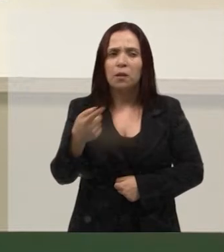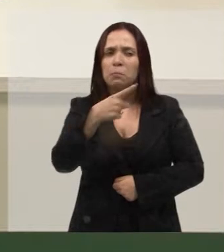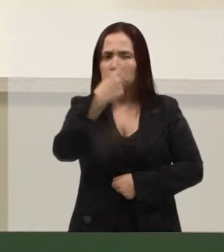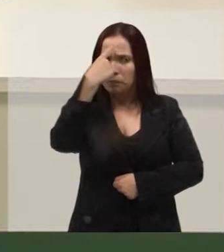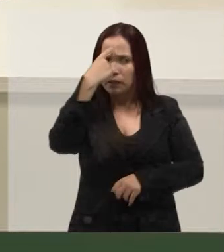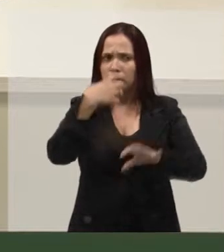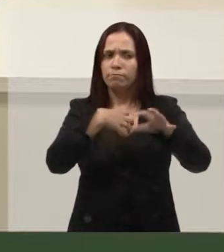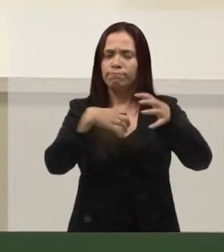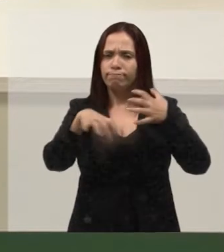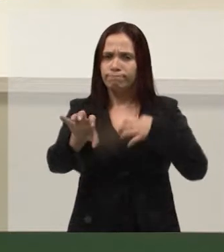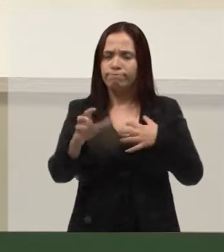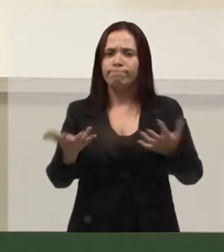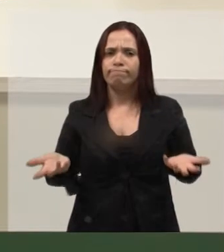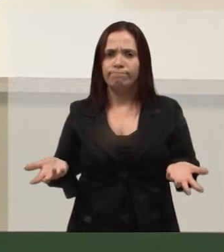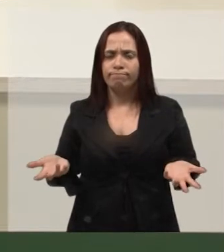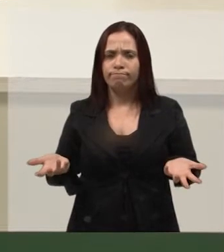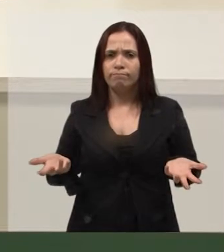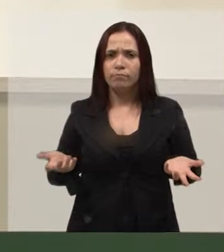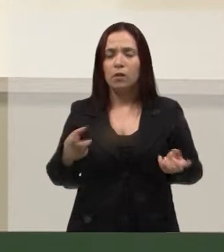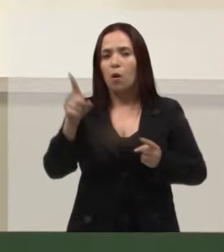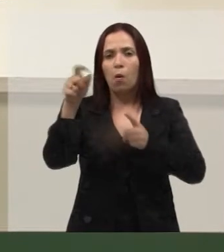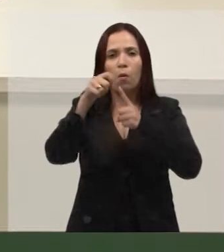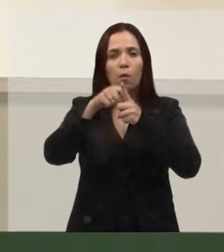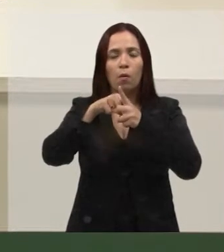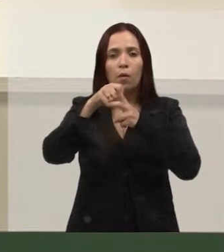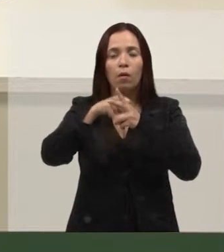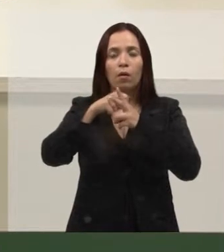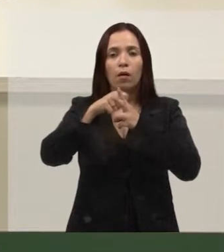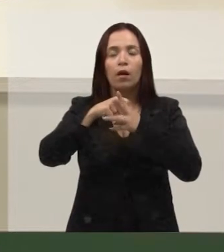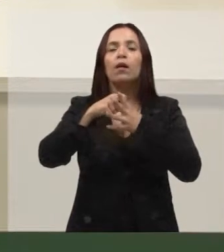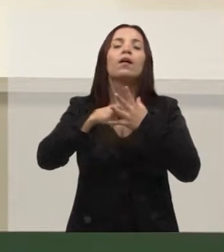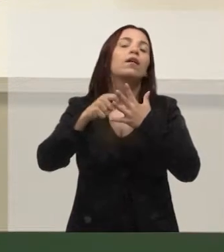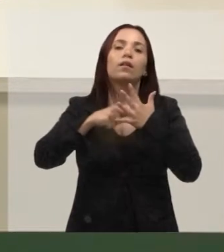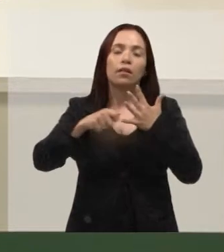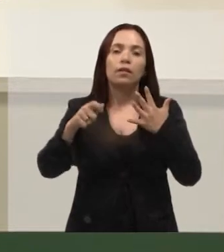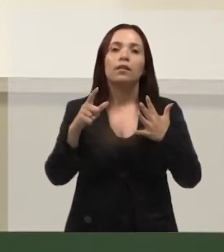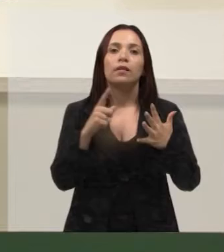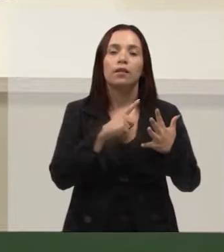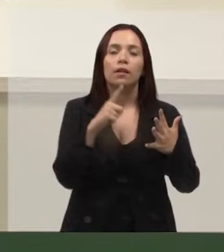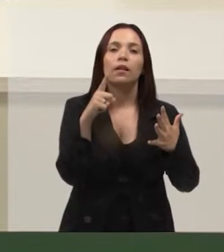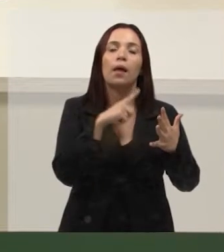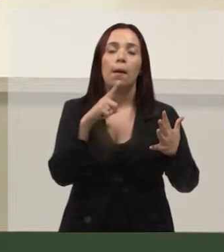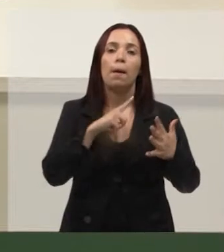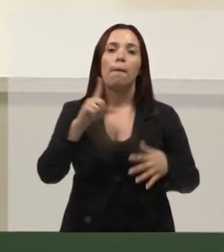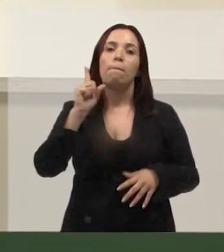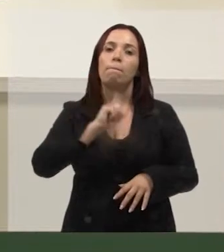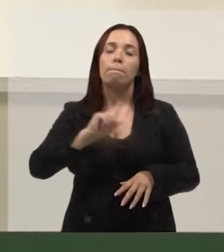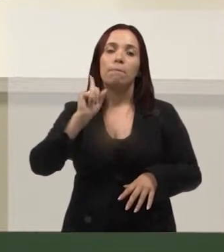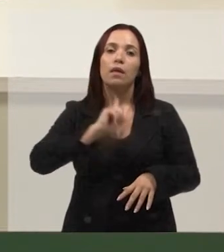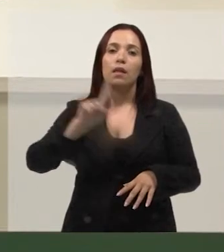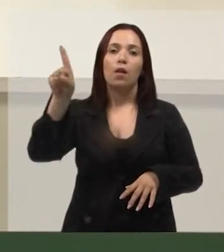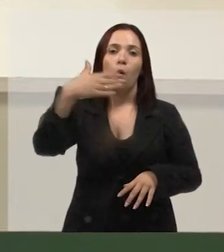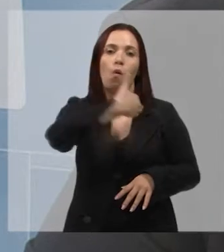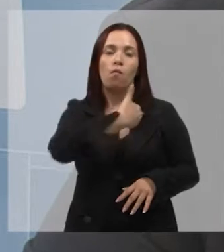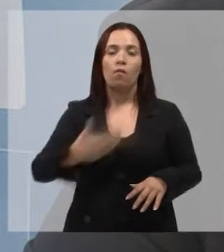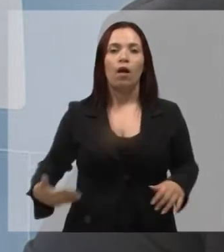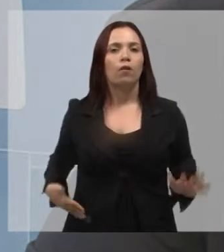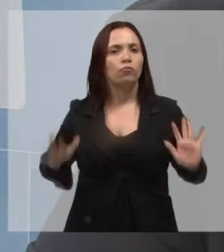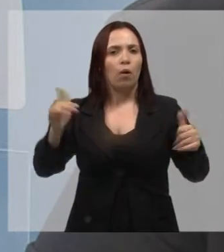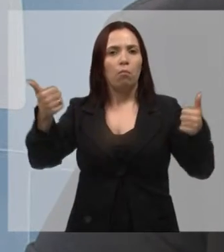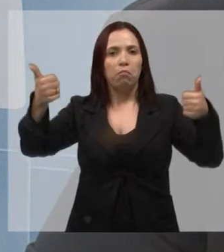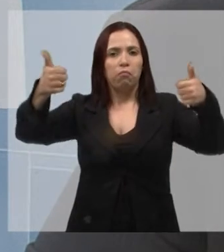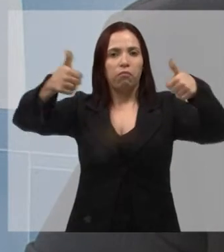para almoçar? Porque o que eu estou falando aqui não é 1 mês, 2 meses atrasado, não. É um estado de falência de Minas Gerais. Eu acho que o governador